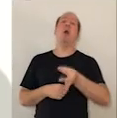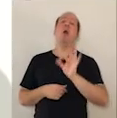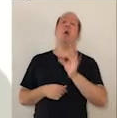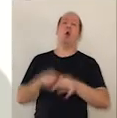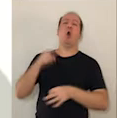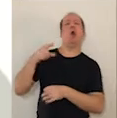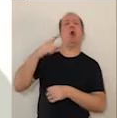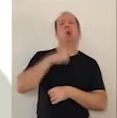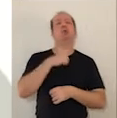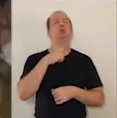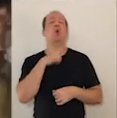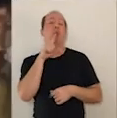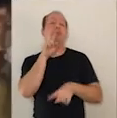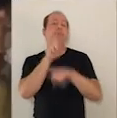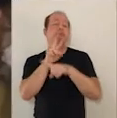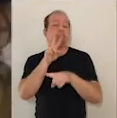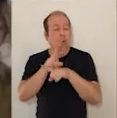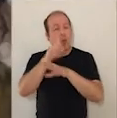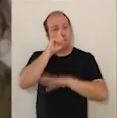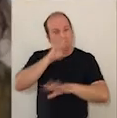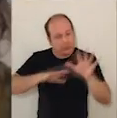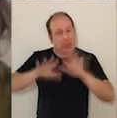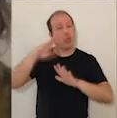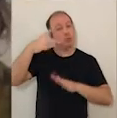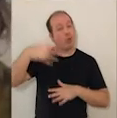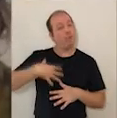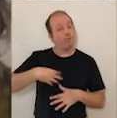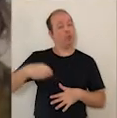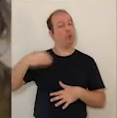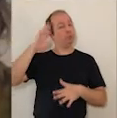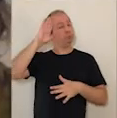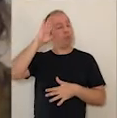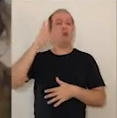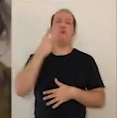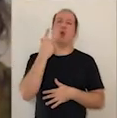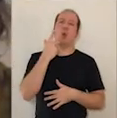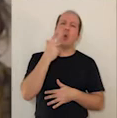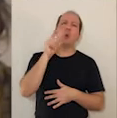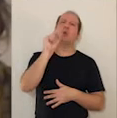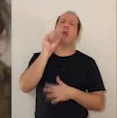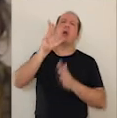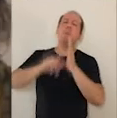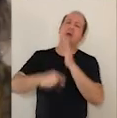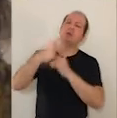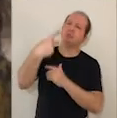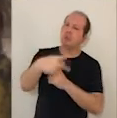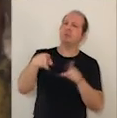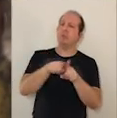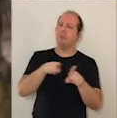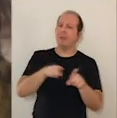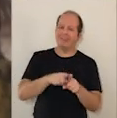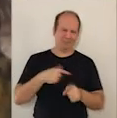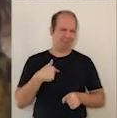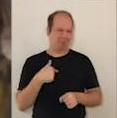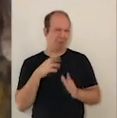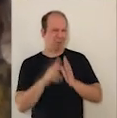estou apenas lhe prevenindo. Cuidado com o seu filho. Jurou arrombar seu cofre porque o senhor o deserdou. Meu cofre?